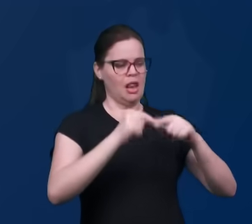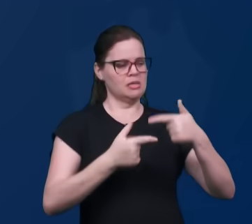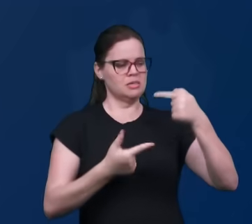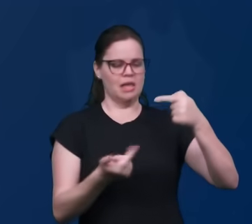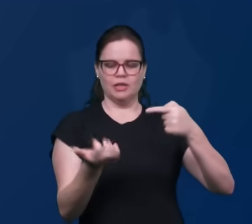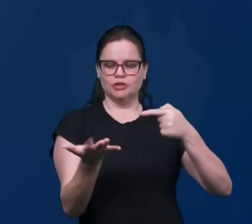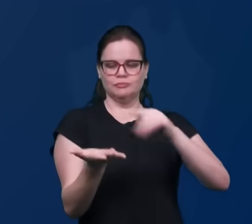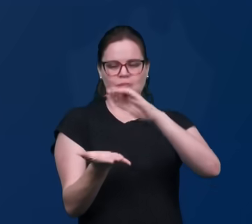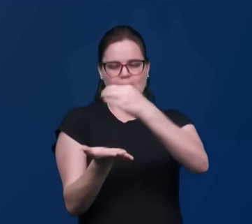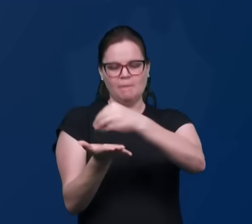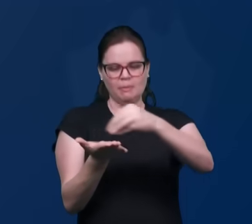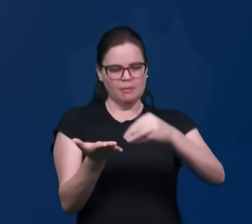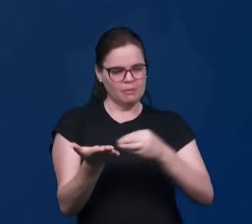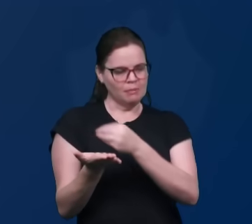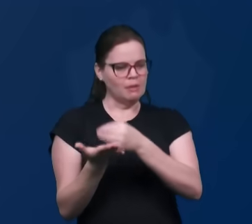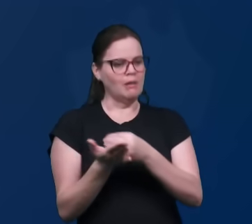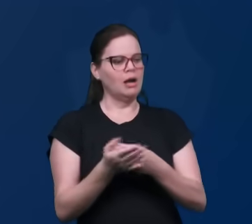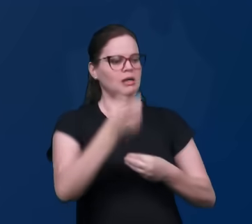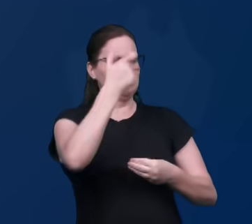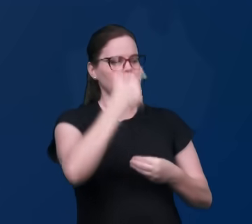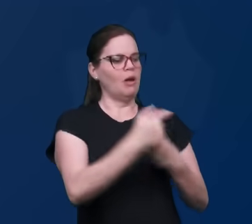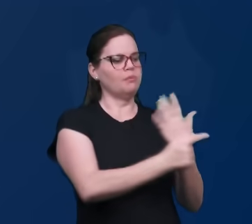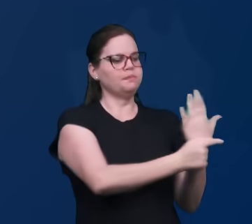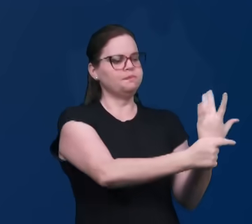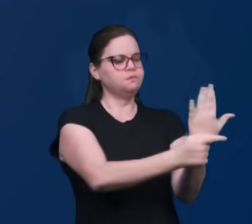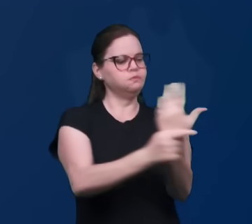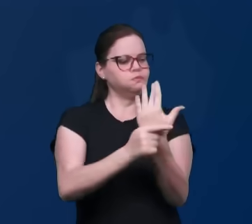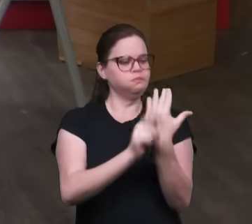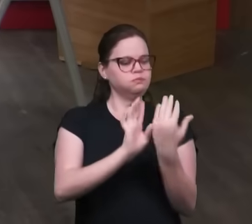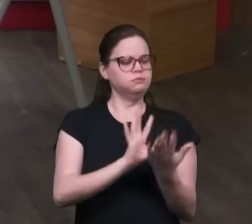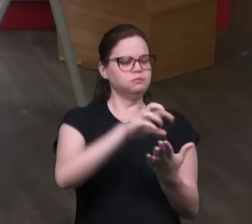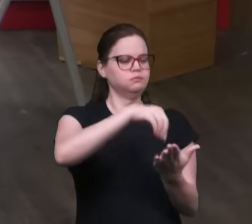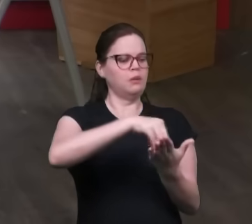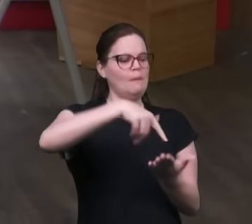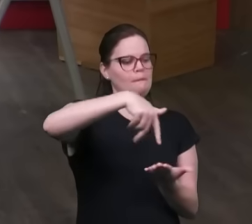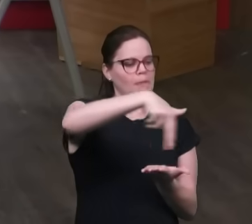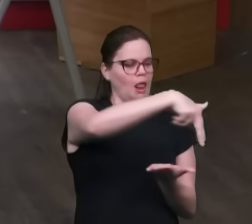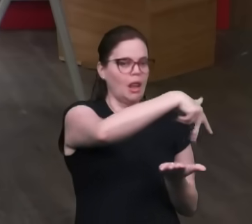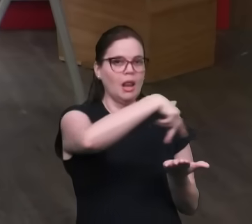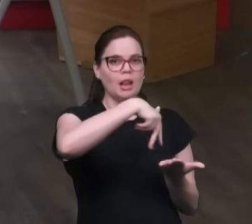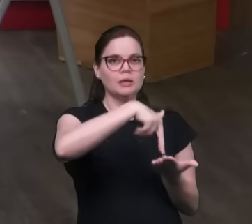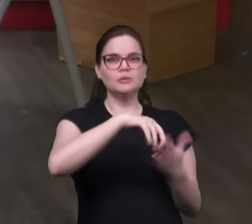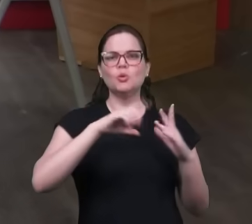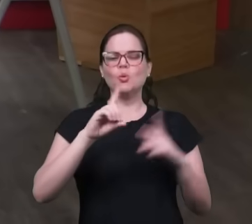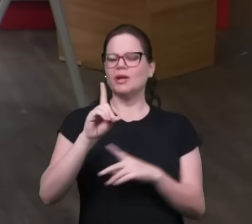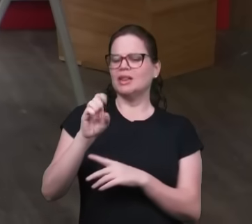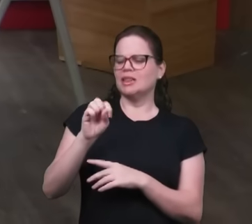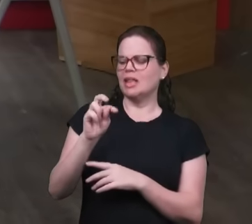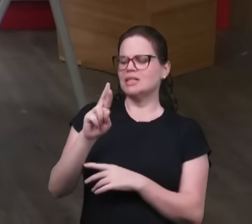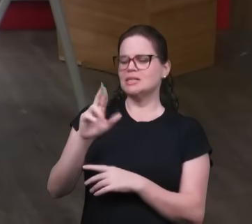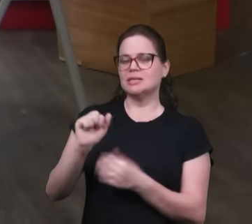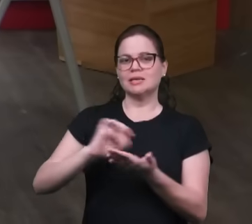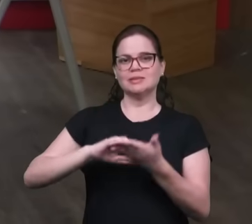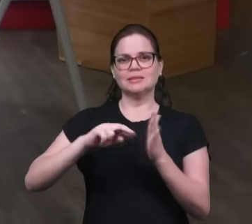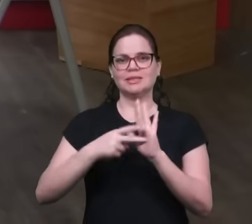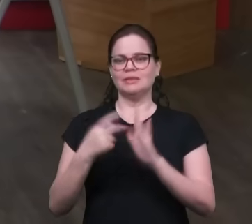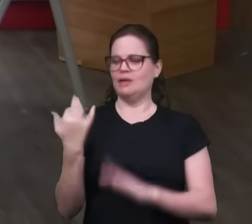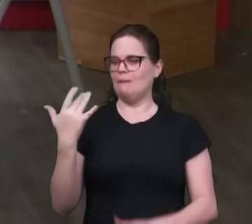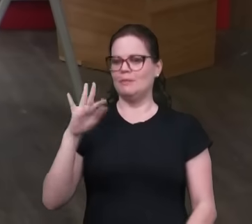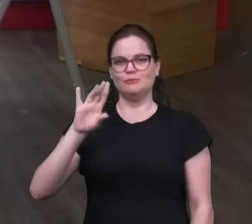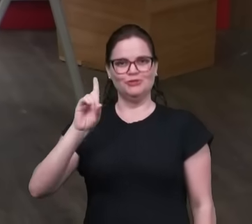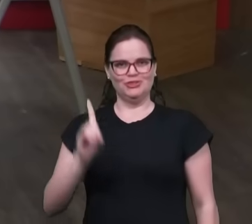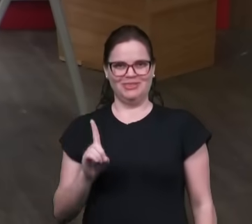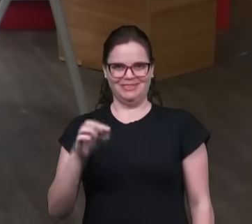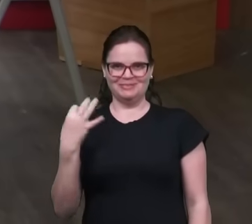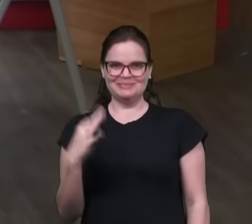que anda no meio dos 7 castiçais de ouro. Muito bem, que coisa. O que é destra, né? Destra é mão direita, né? Direita, é isso mesmo? Justamente. Pois